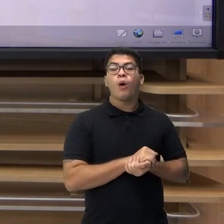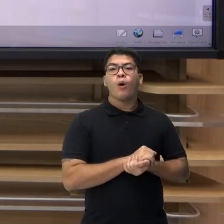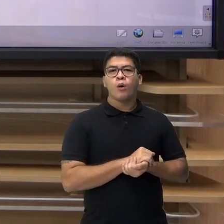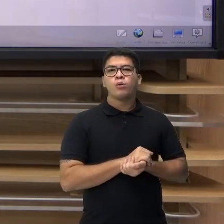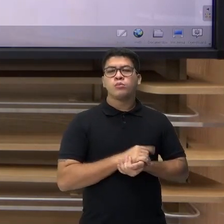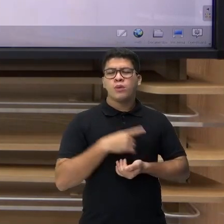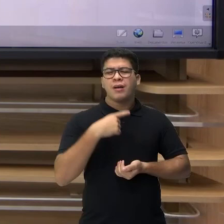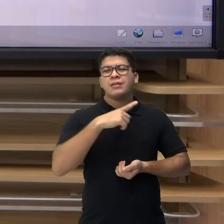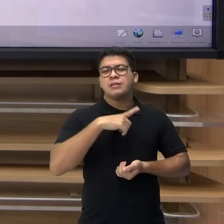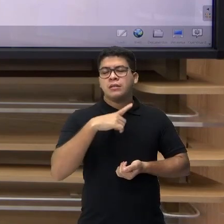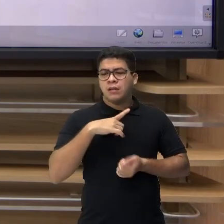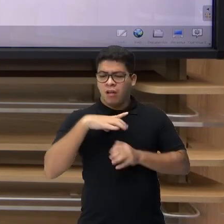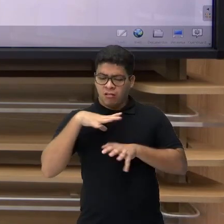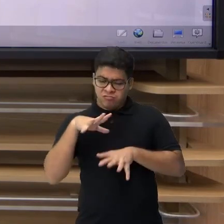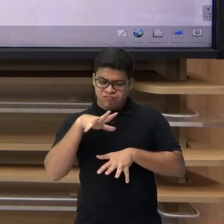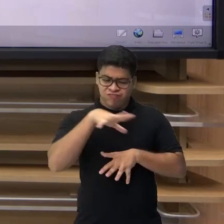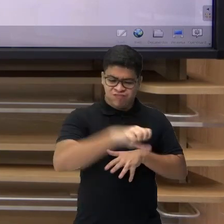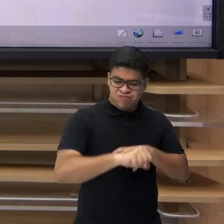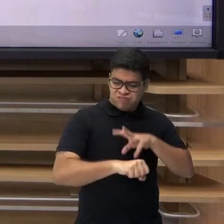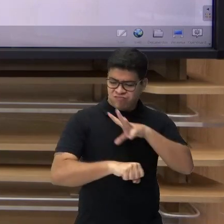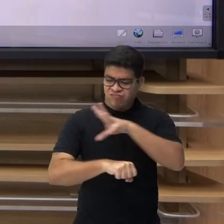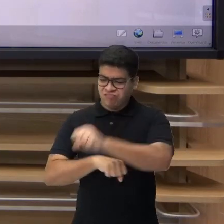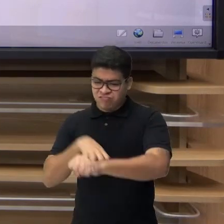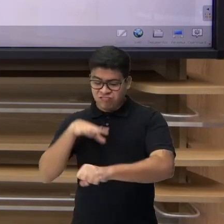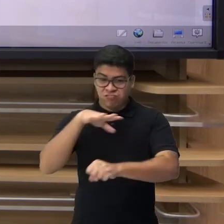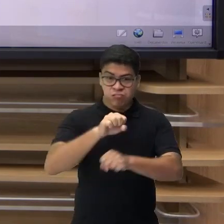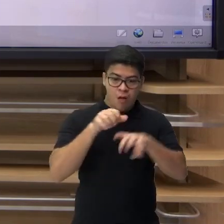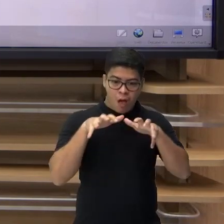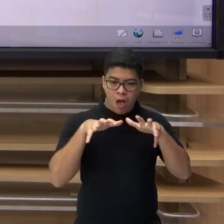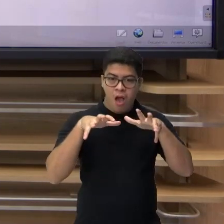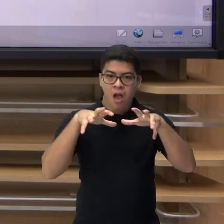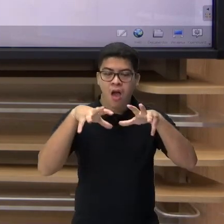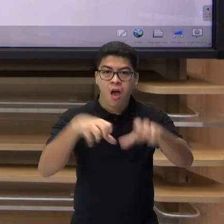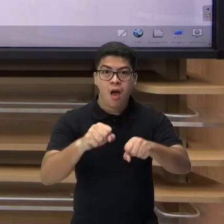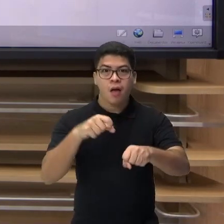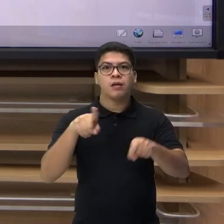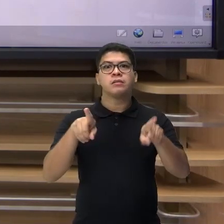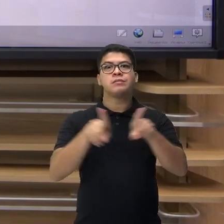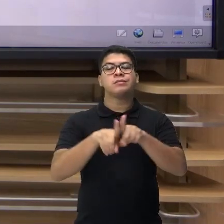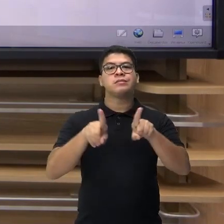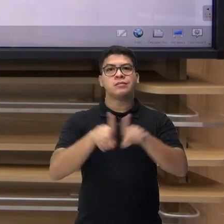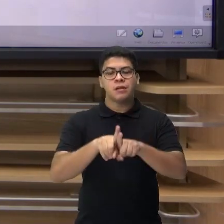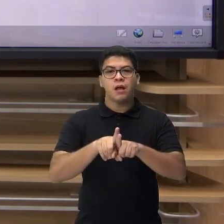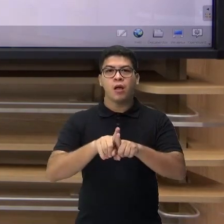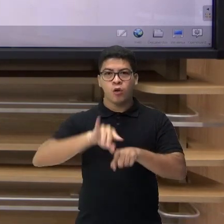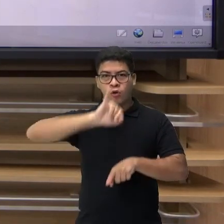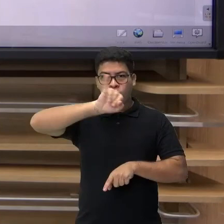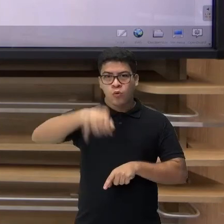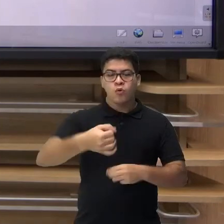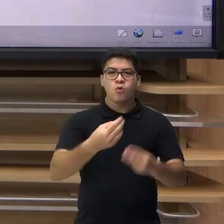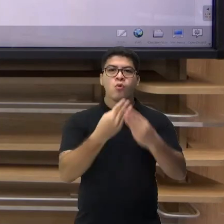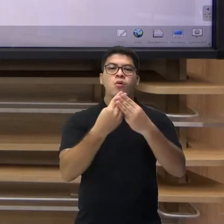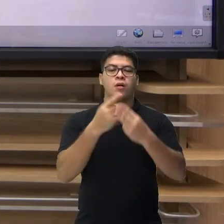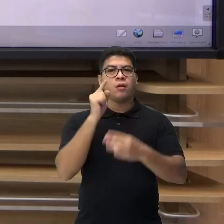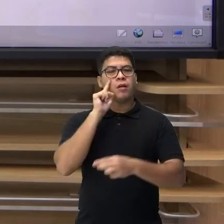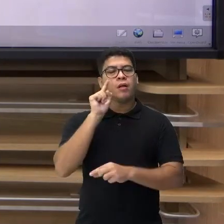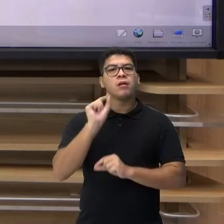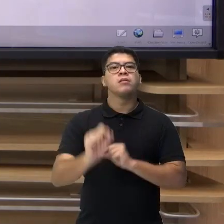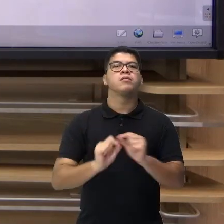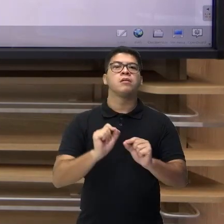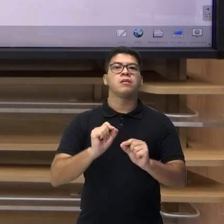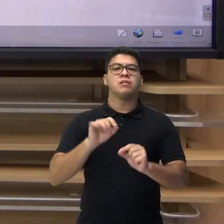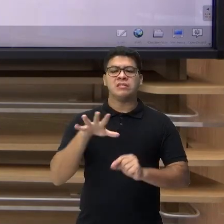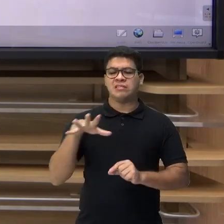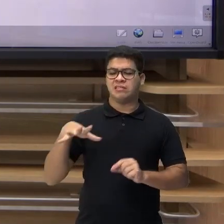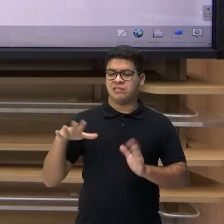eles iam intensificando as perseguições aos judeus dentro dos campos de concentração, essas máquinas de